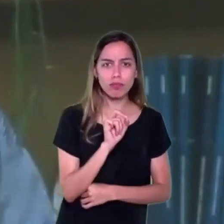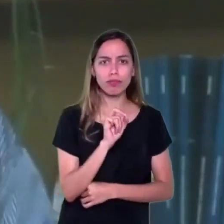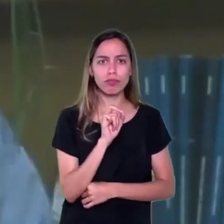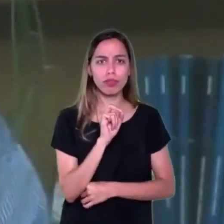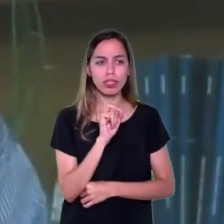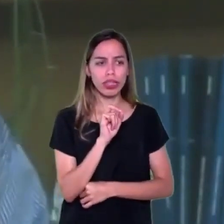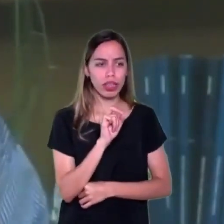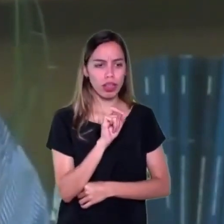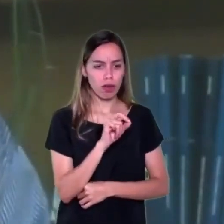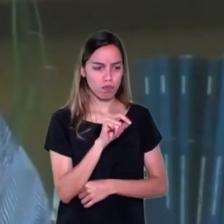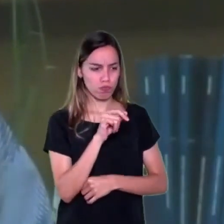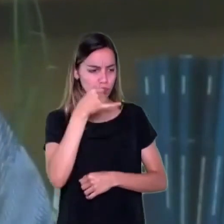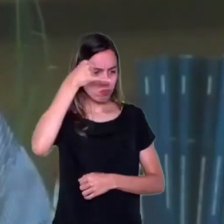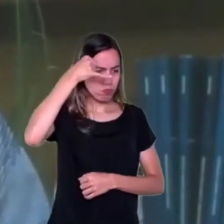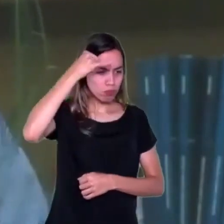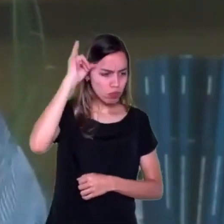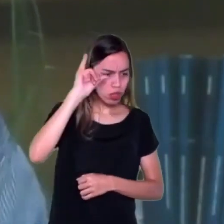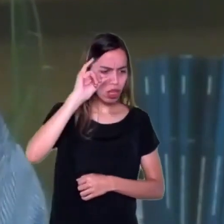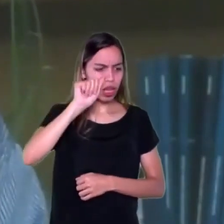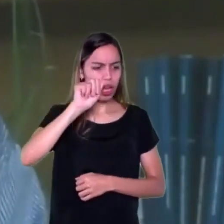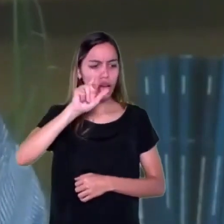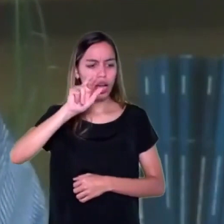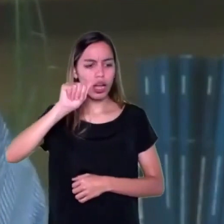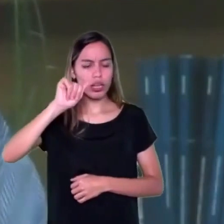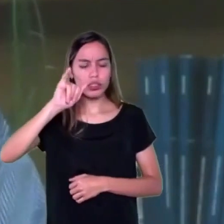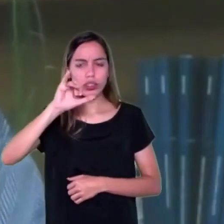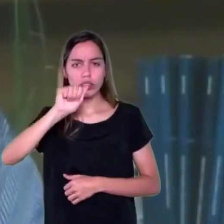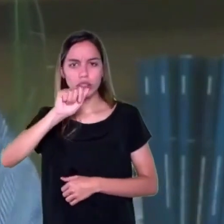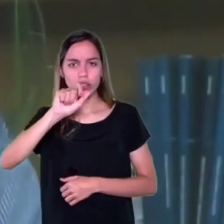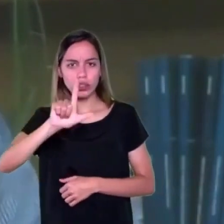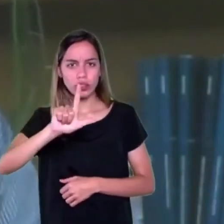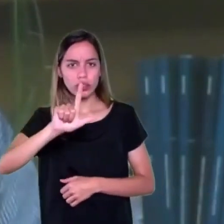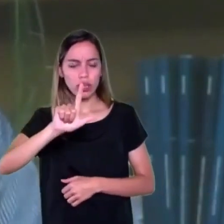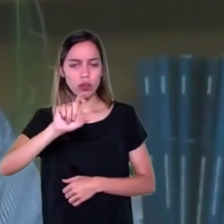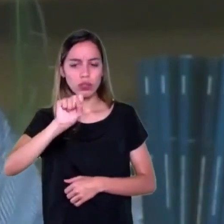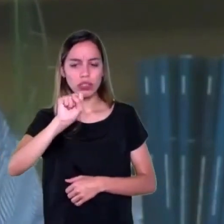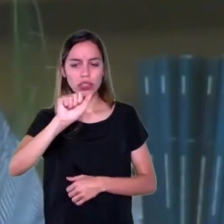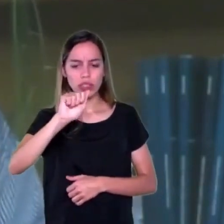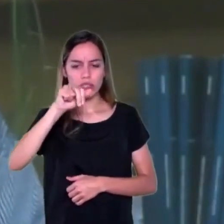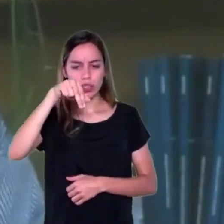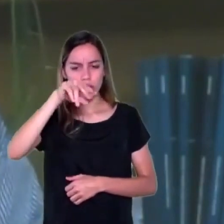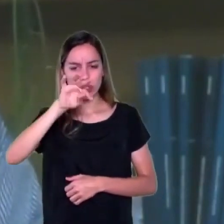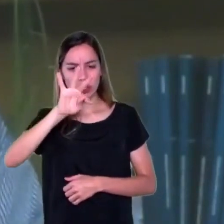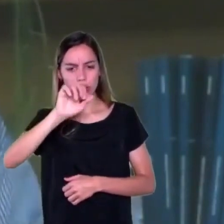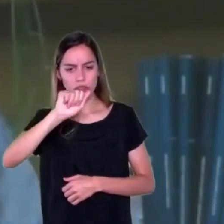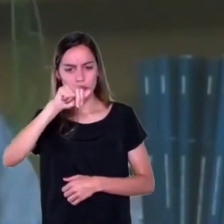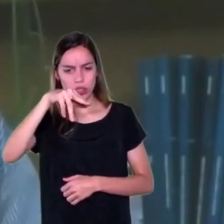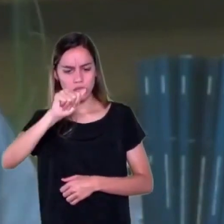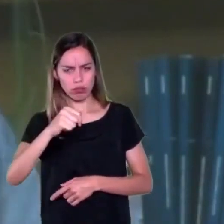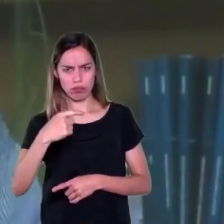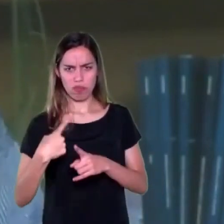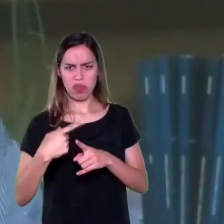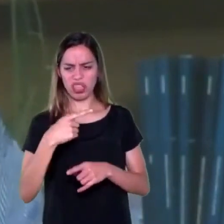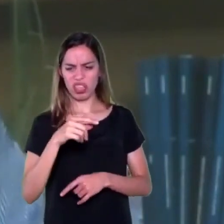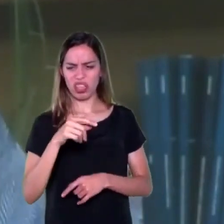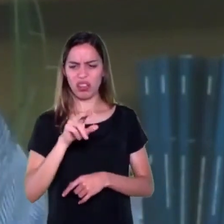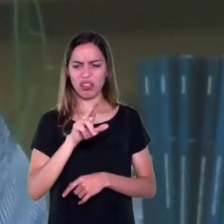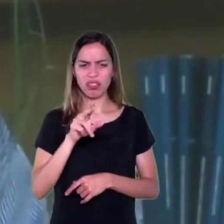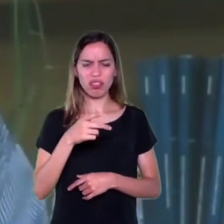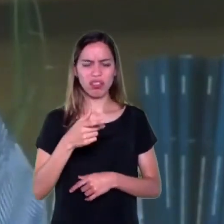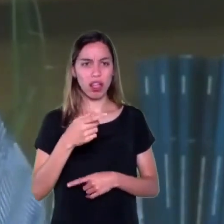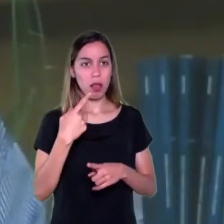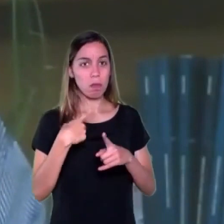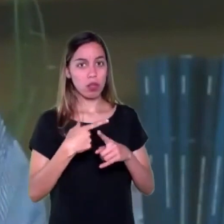Arraial de Santana, do Rio São João Acima. Santana porque era a santa da devoção de Gabriel da